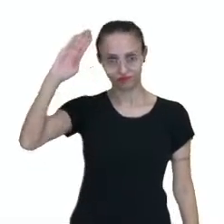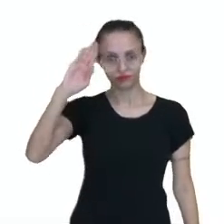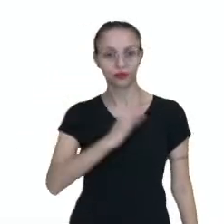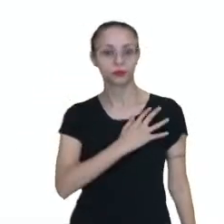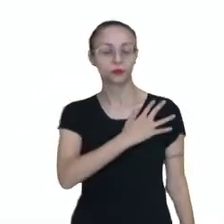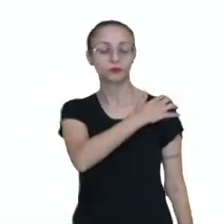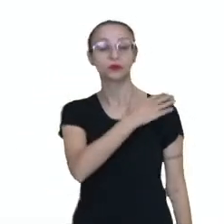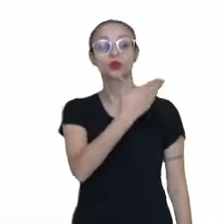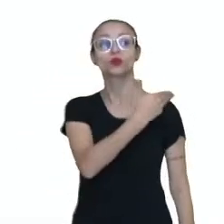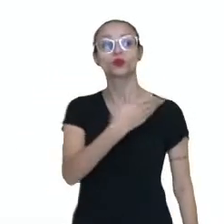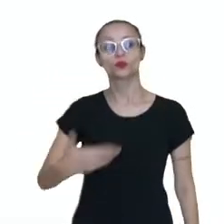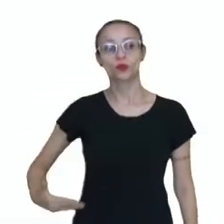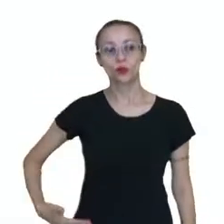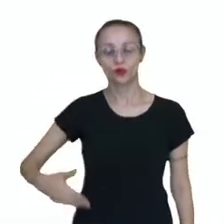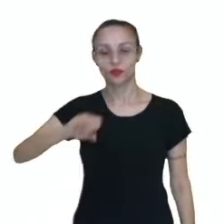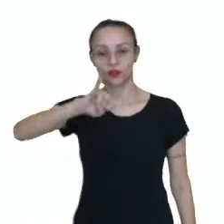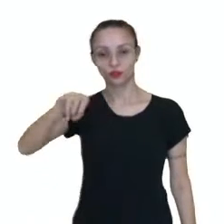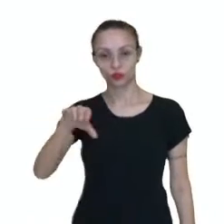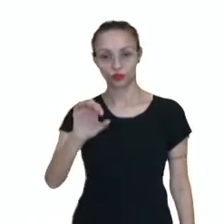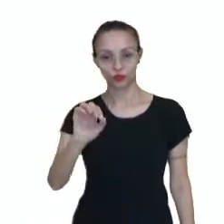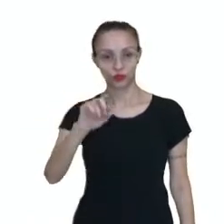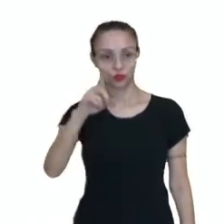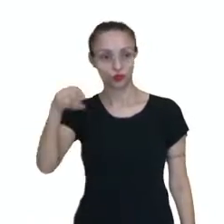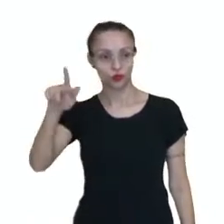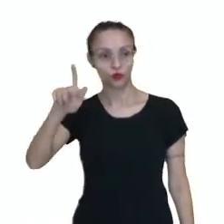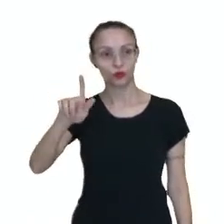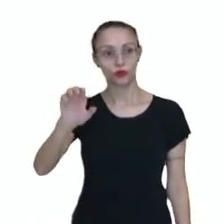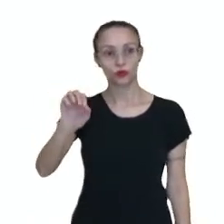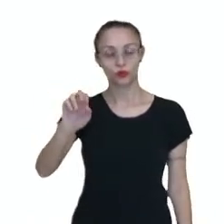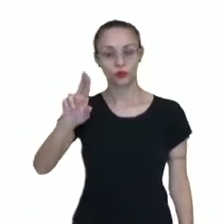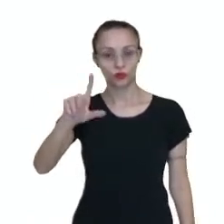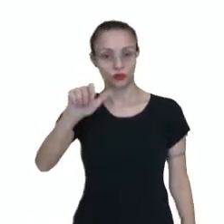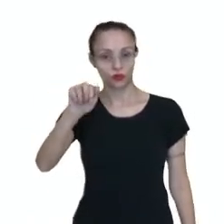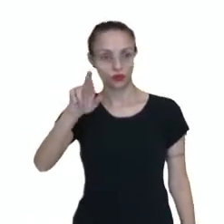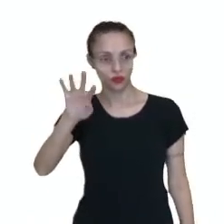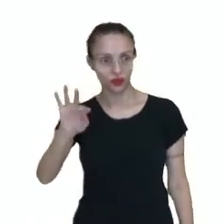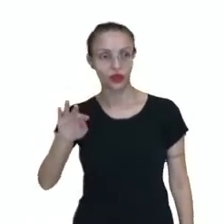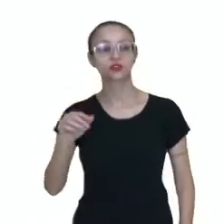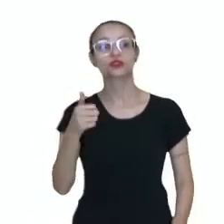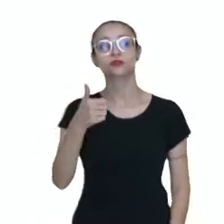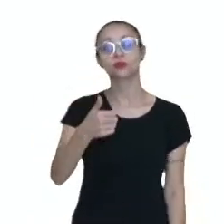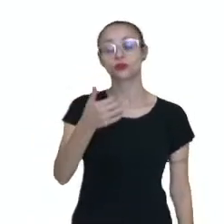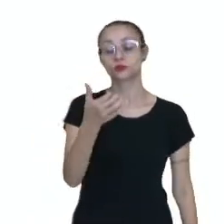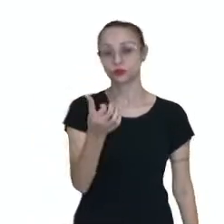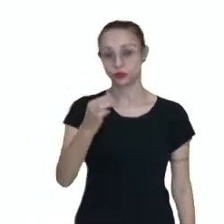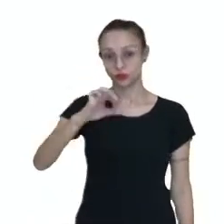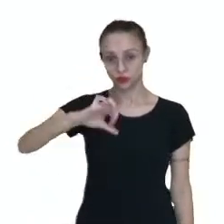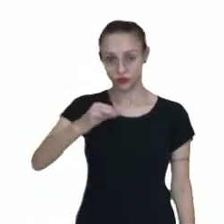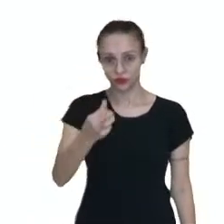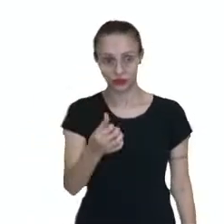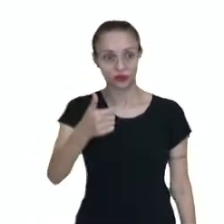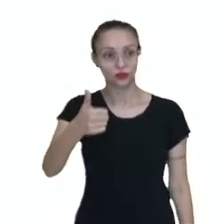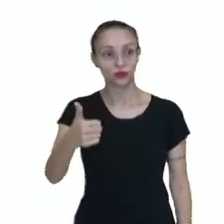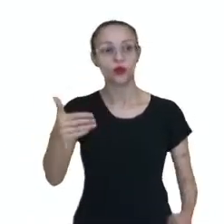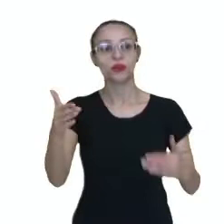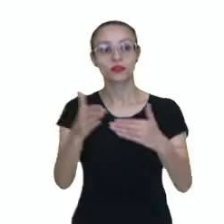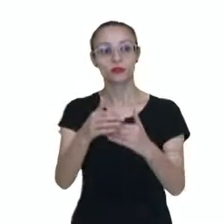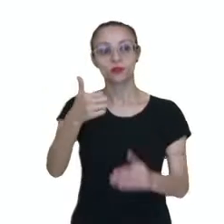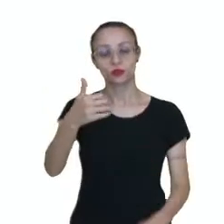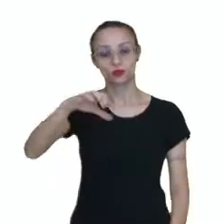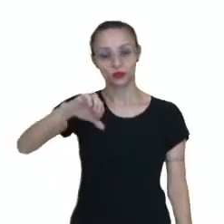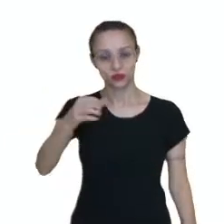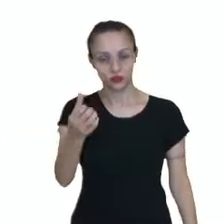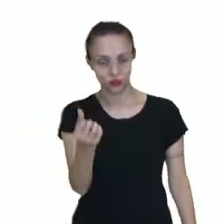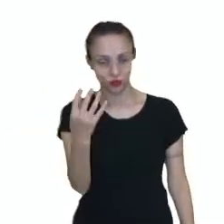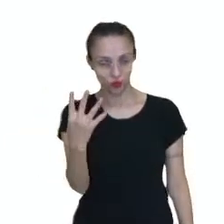João Goulart, que governou o Brasil entre 1961 e 1964, foi bastante conturbado. Vocês lembram quais